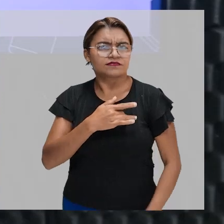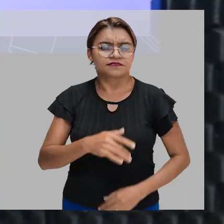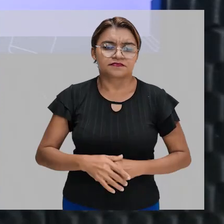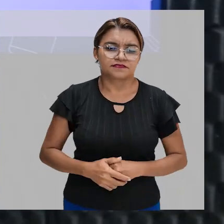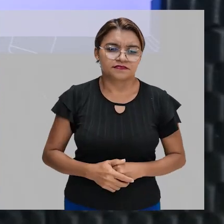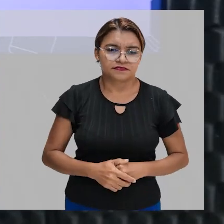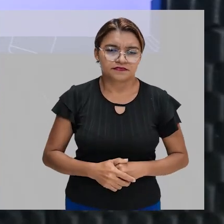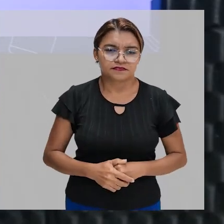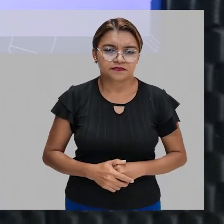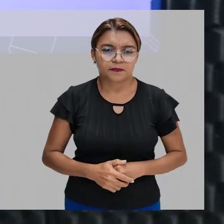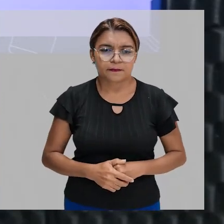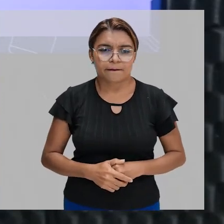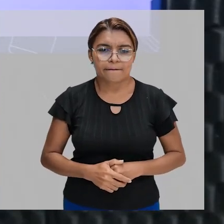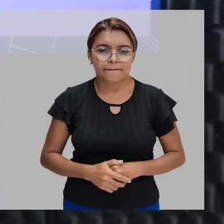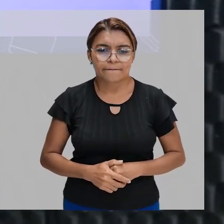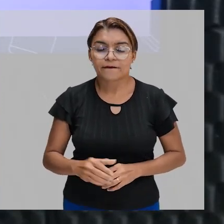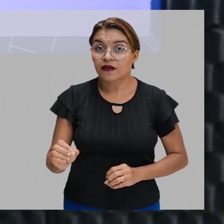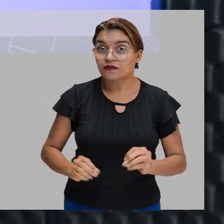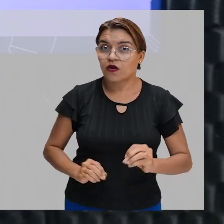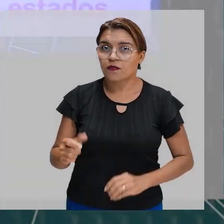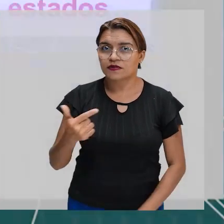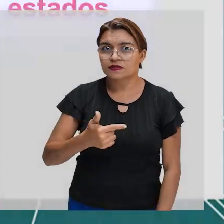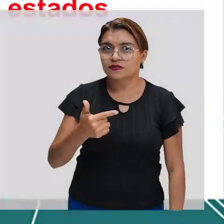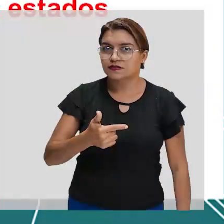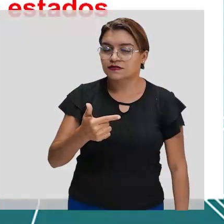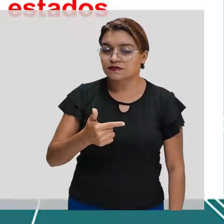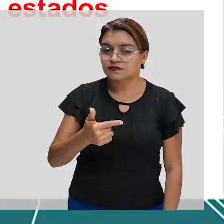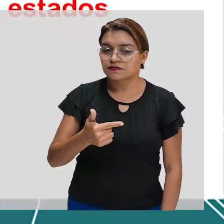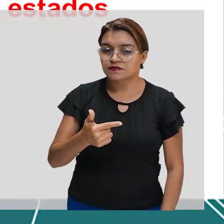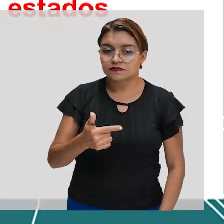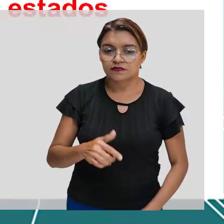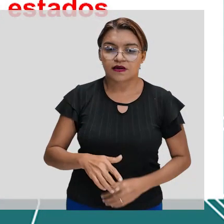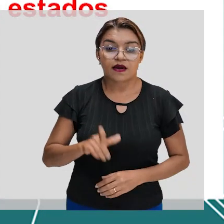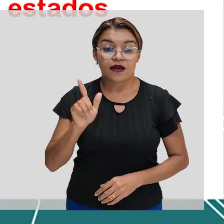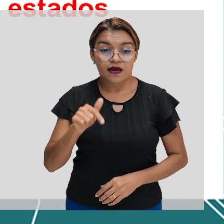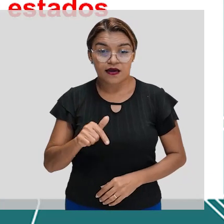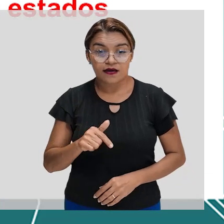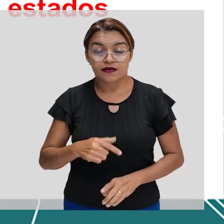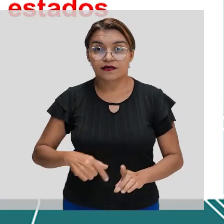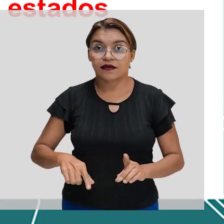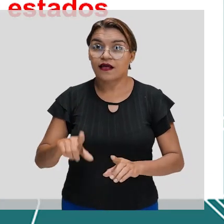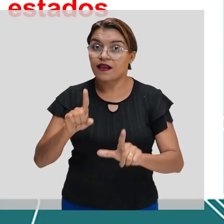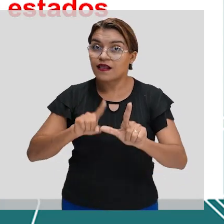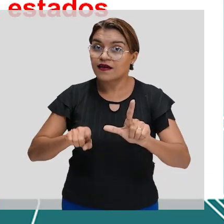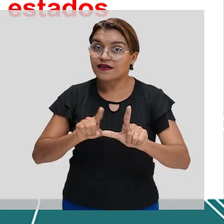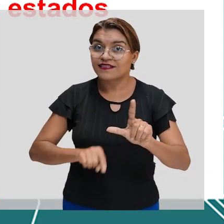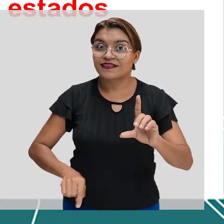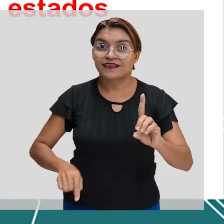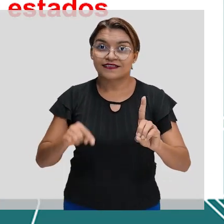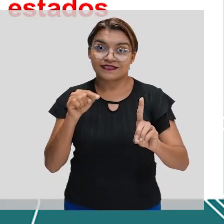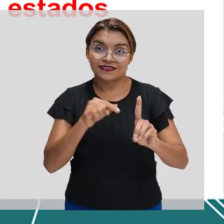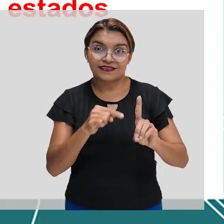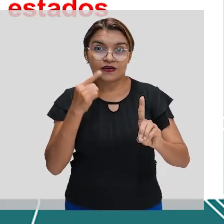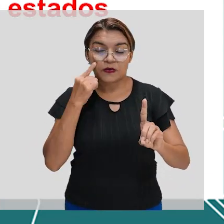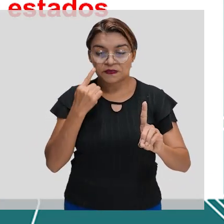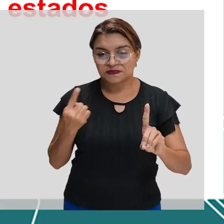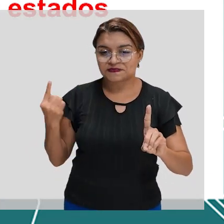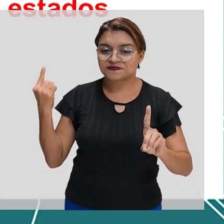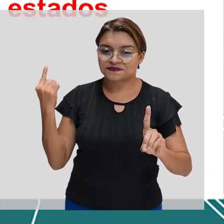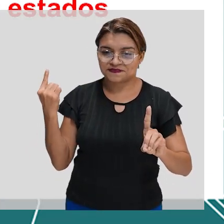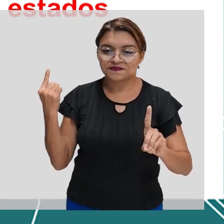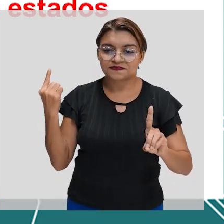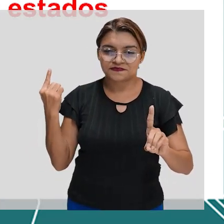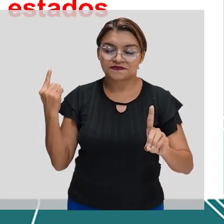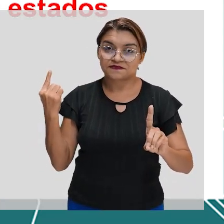segunda obra e do Almeida guerreiro expressão sentimental voltada para a descrição